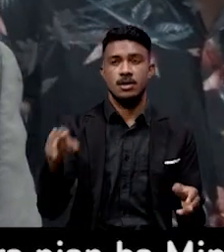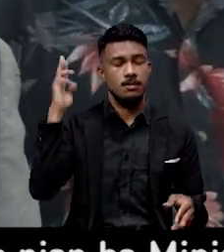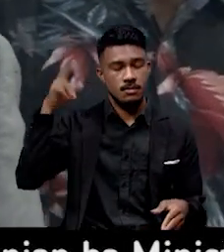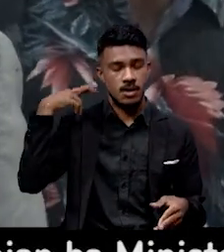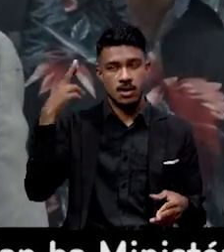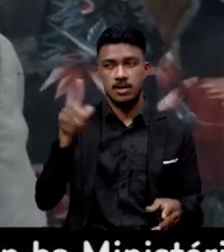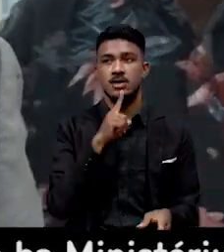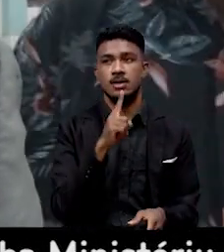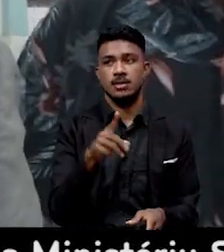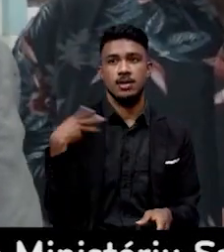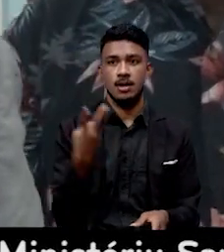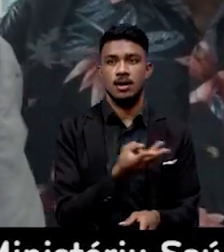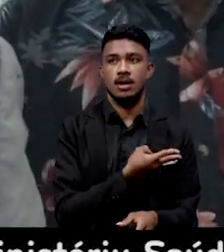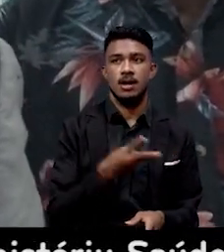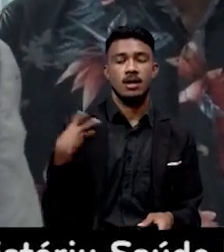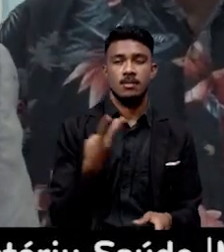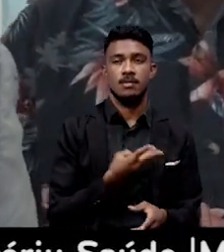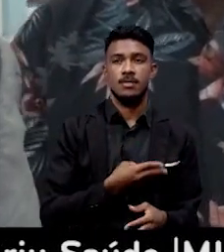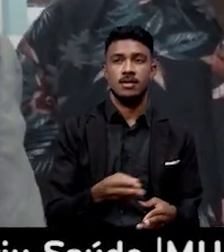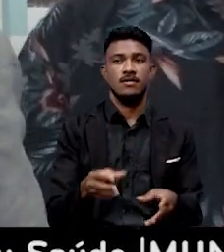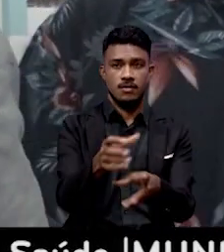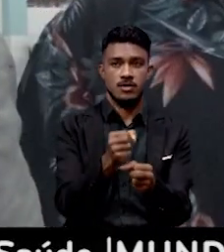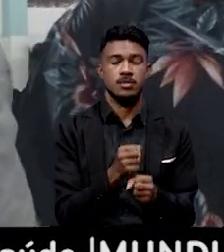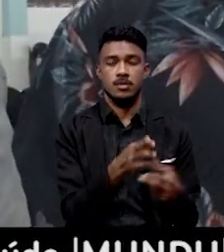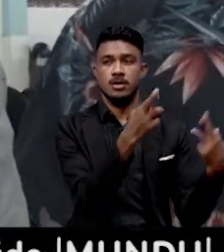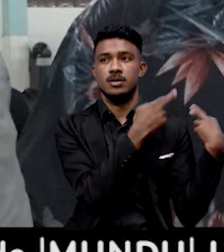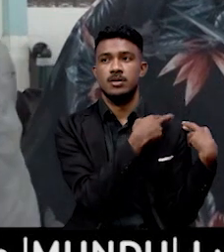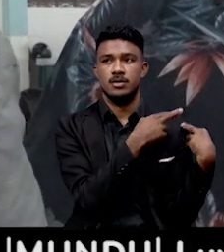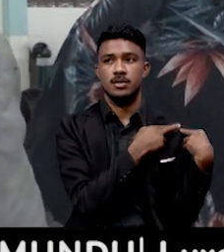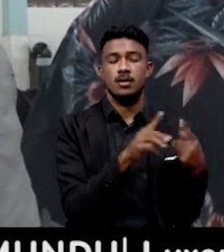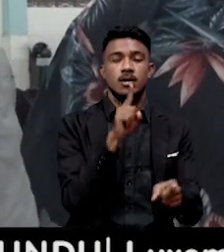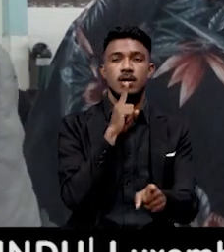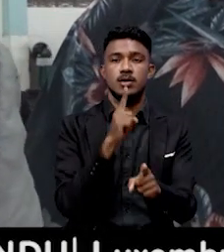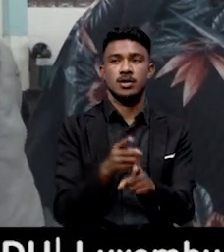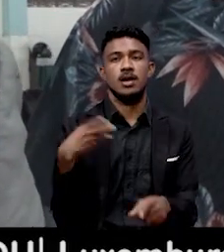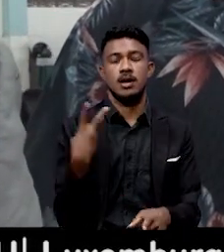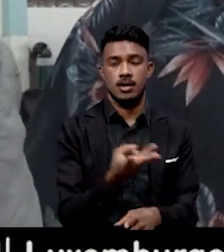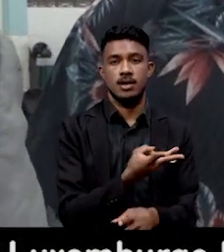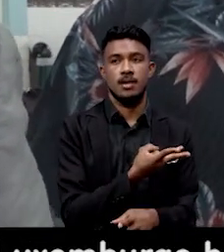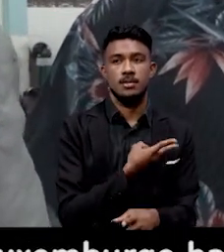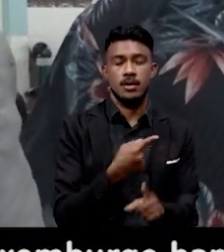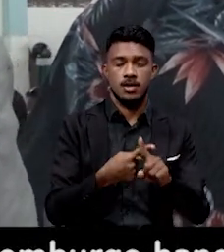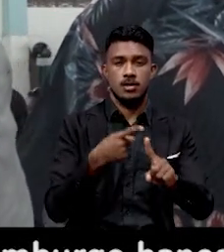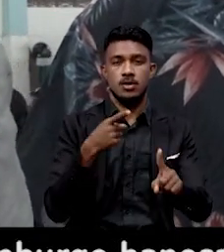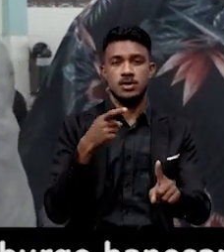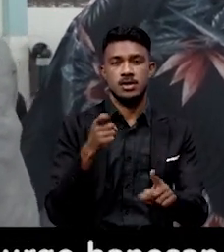ami amnia tomara de posse ne lozona ami husi